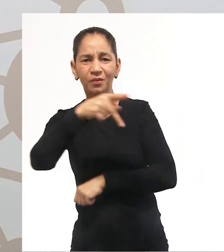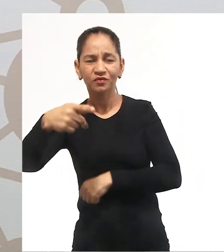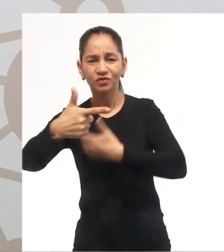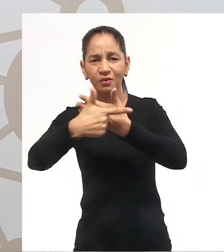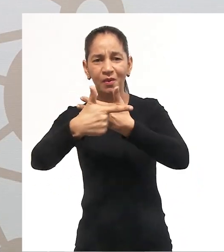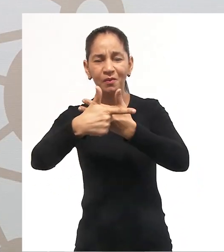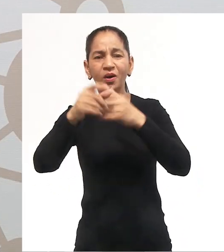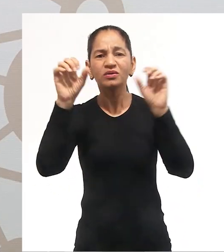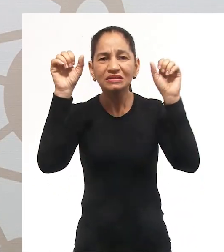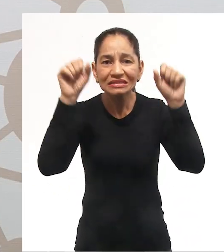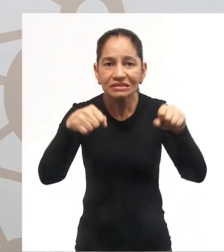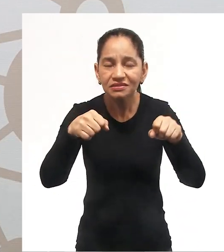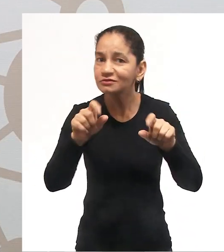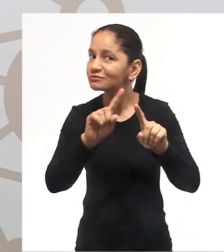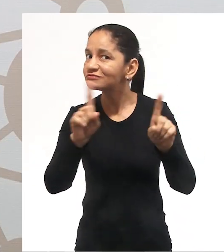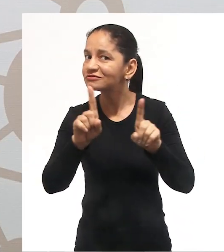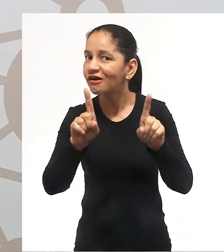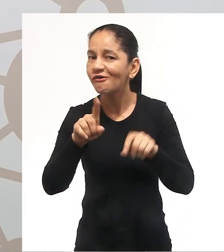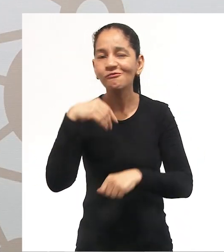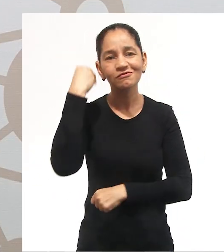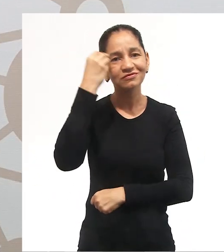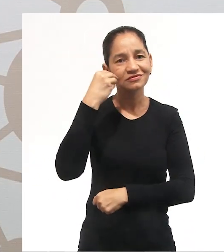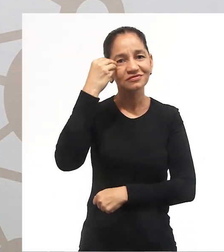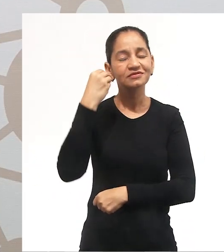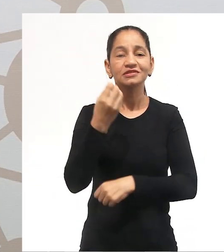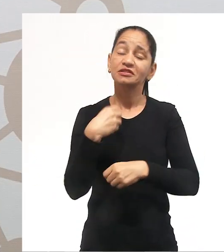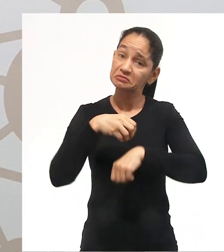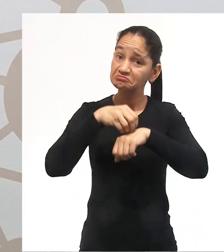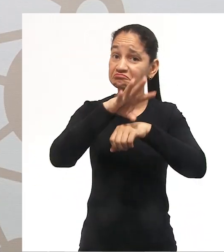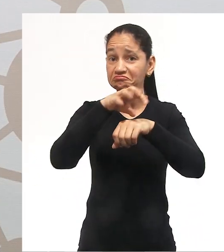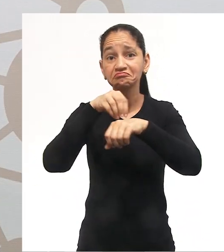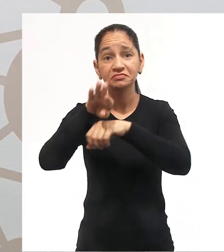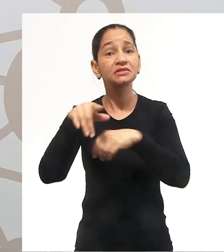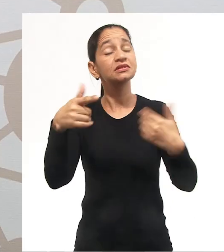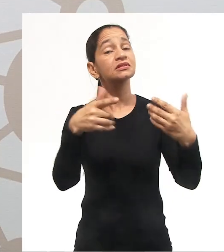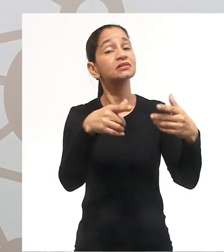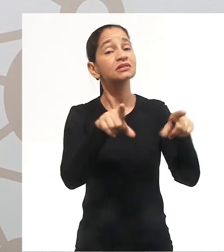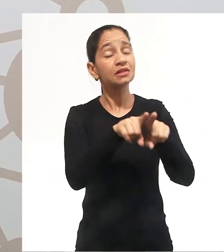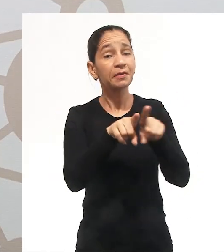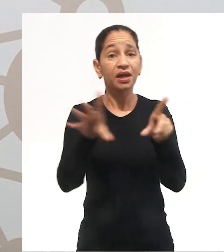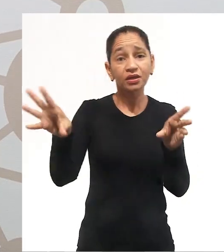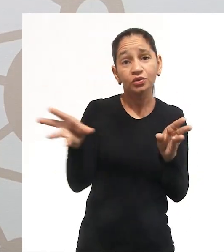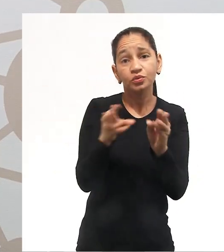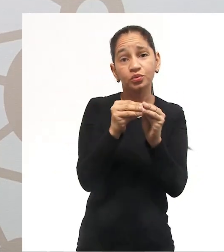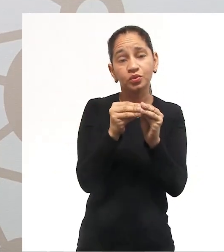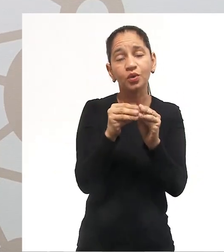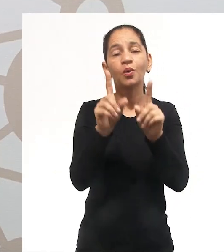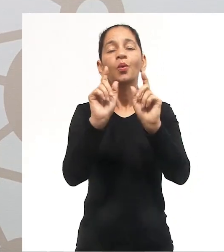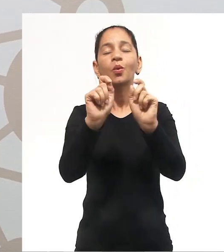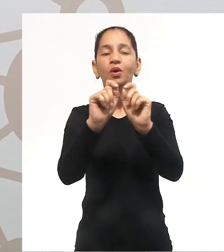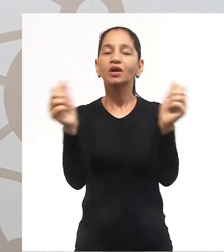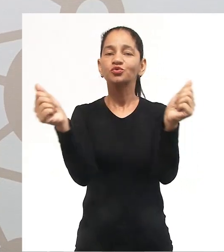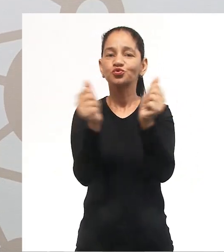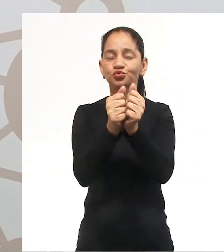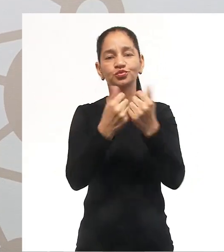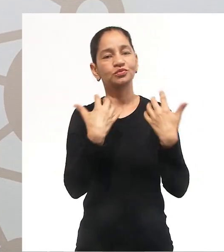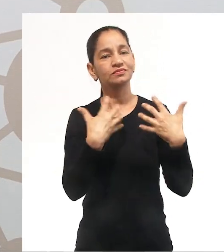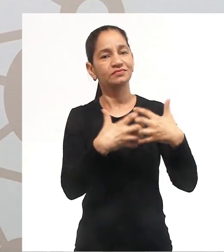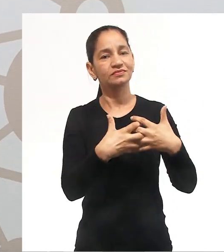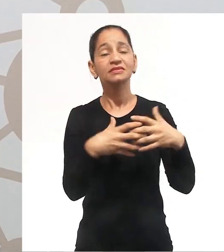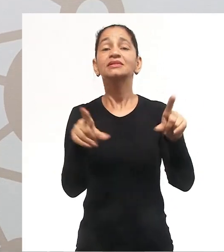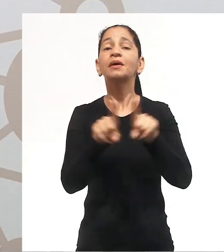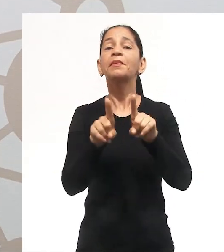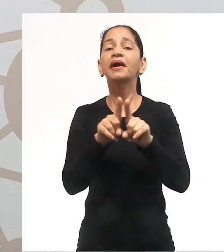ser professor, e nós trouxemos a nossa experiência e também o que o IFRO faz, que são as práticas integradoras com